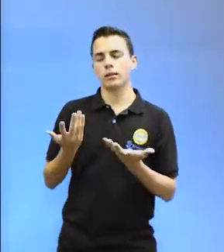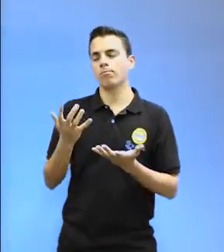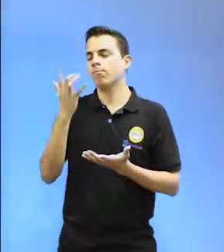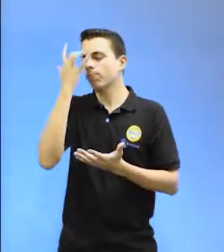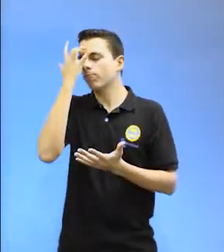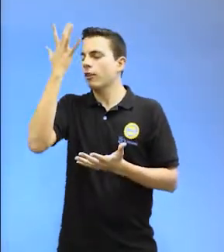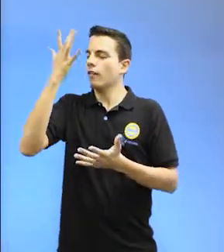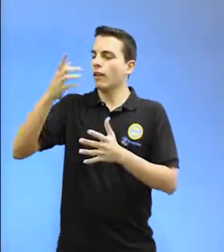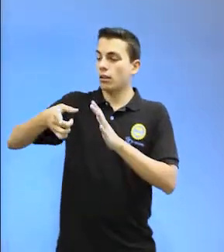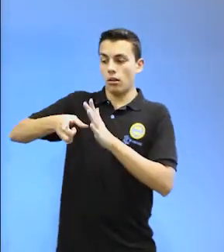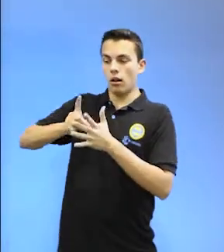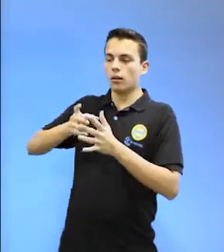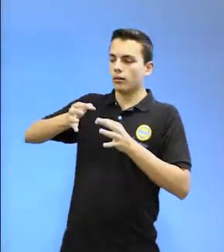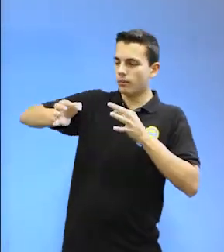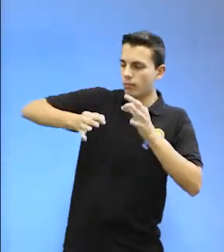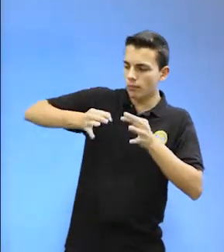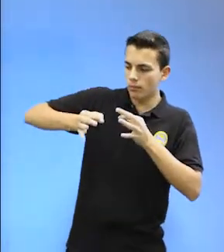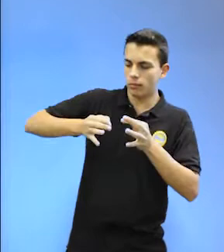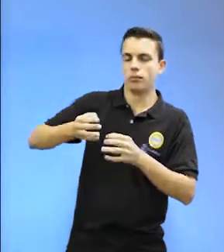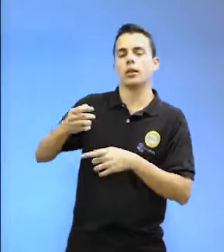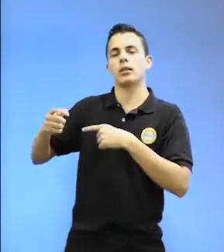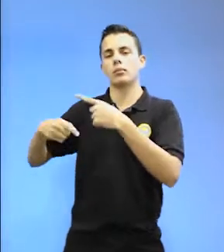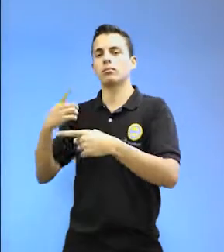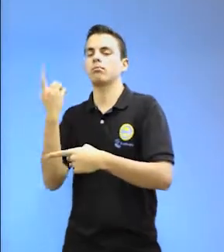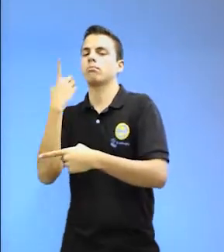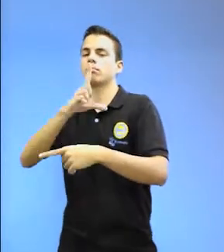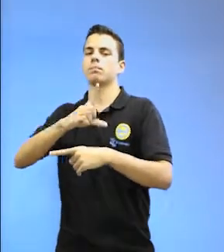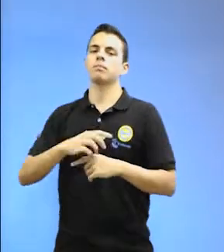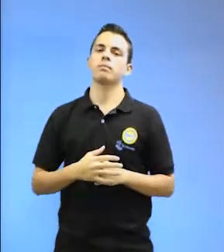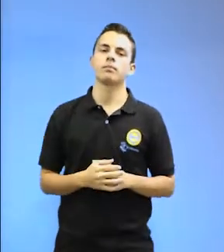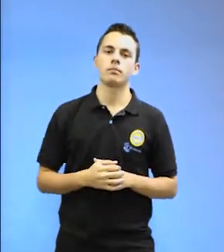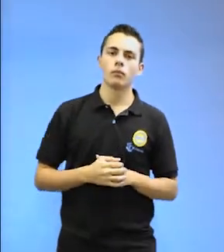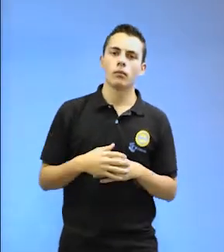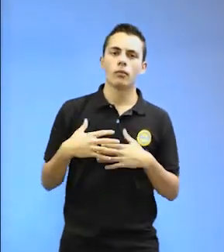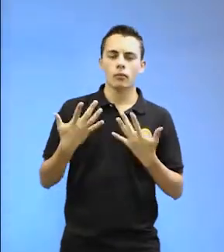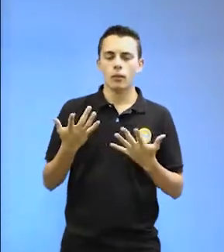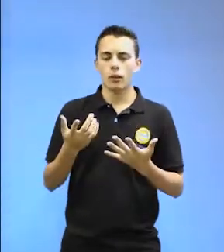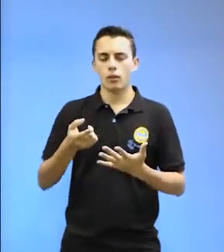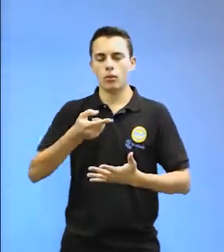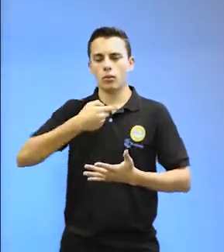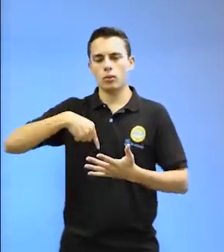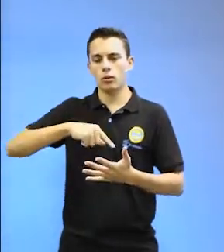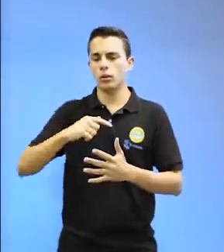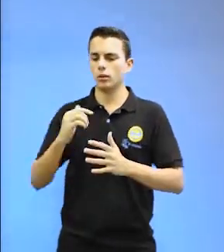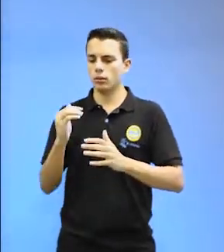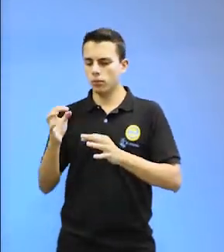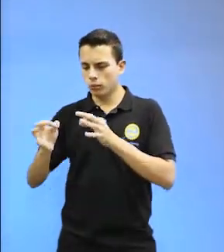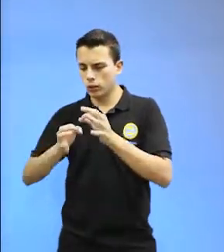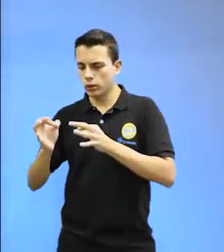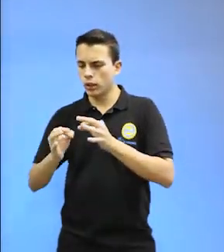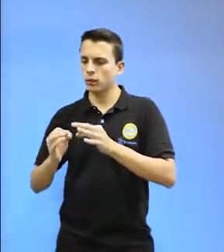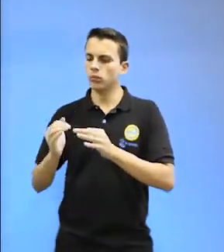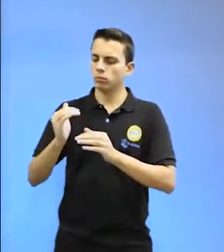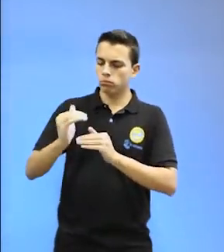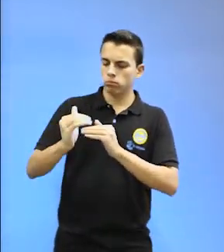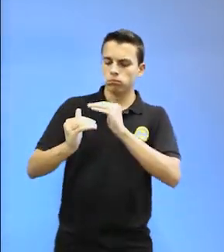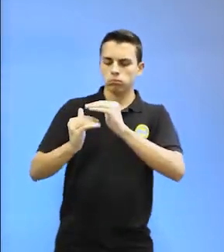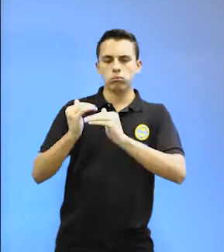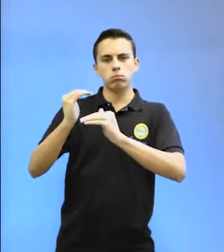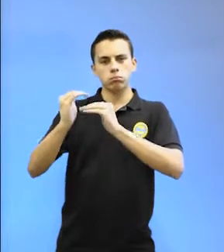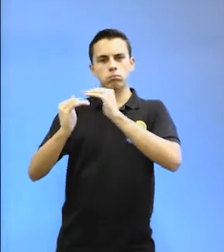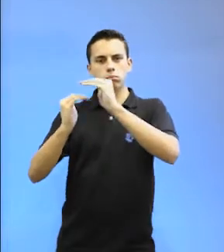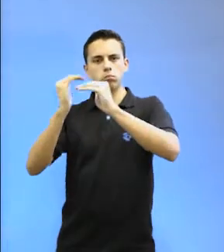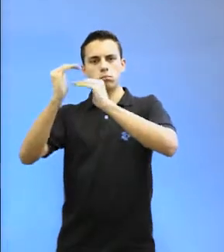a preparação. E então, à medida que a gente vai estruturando um determinado